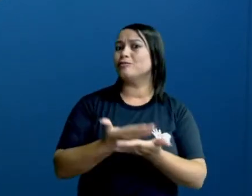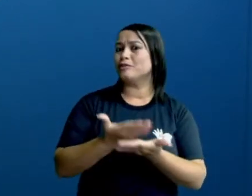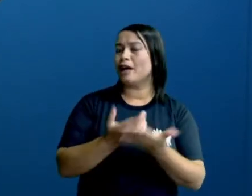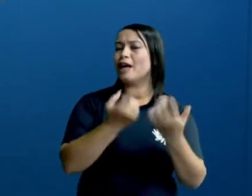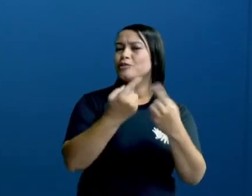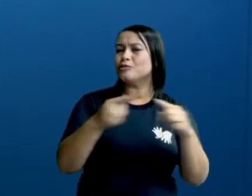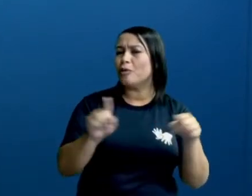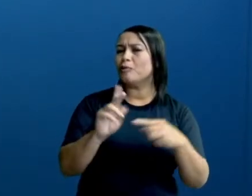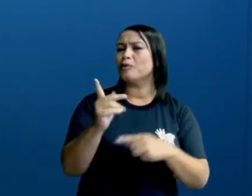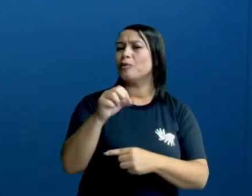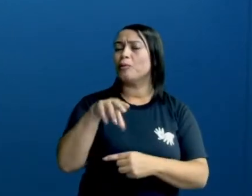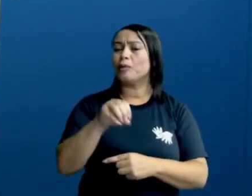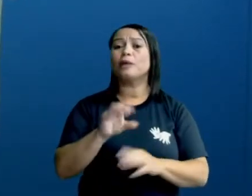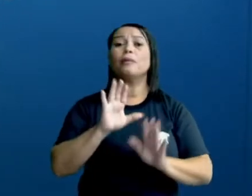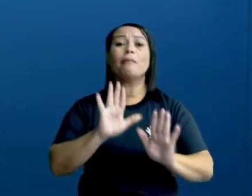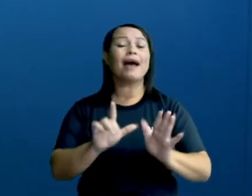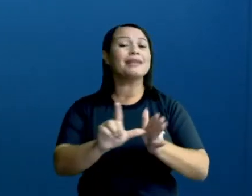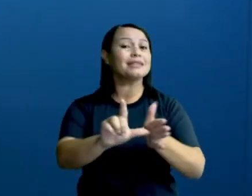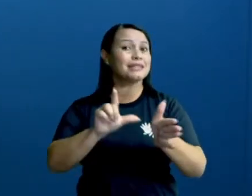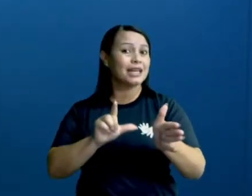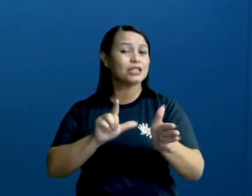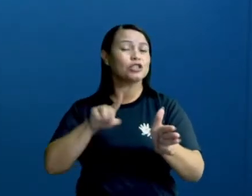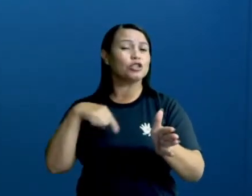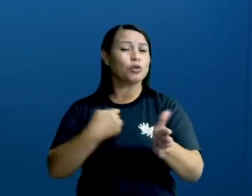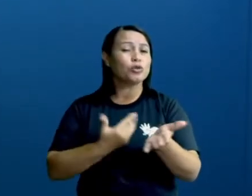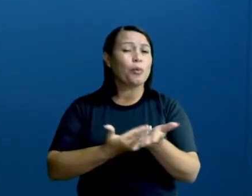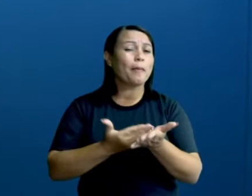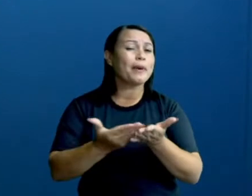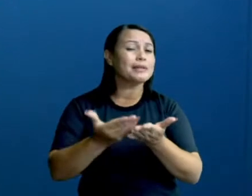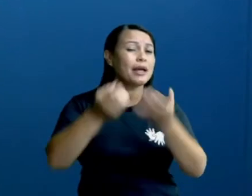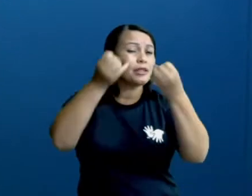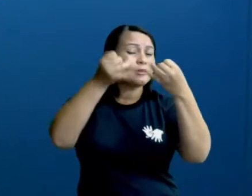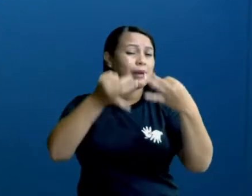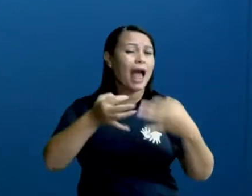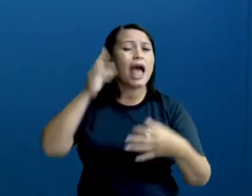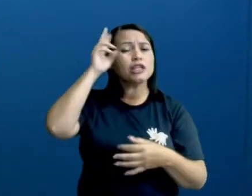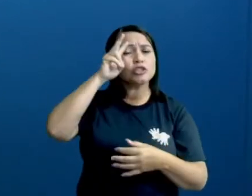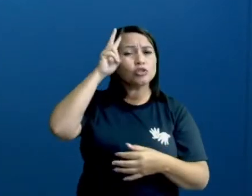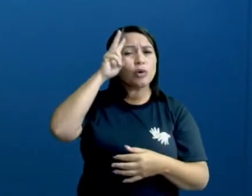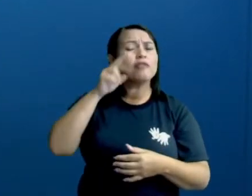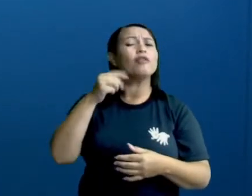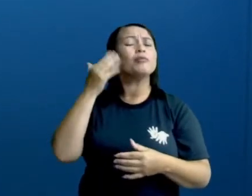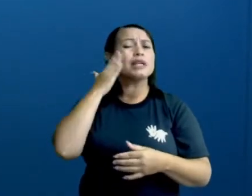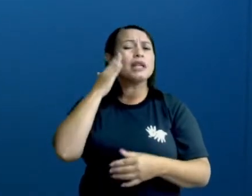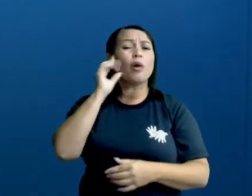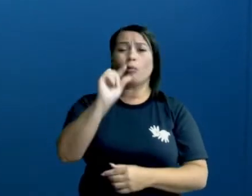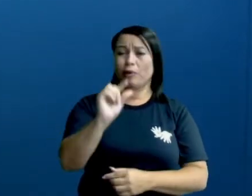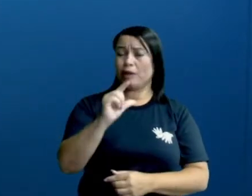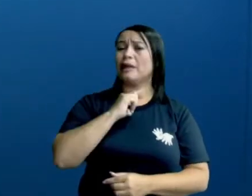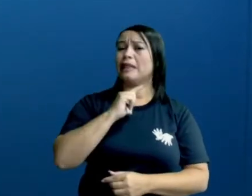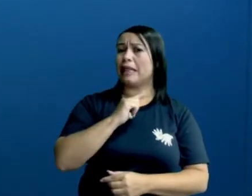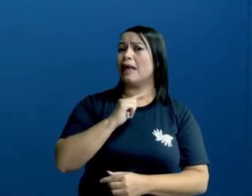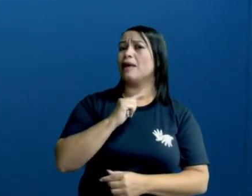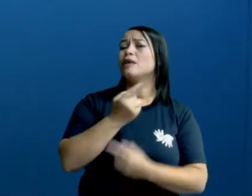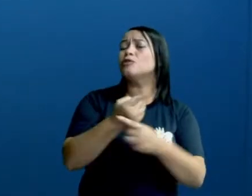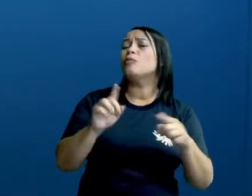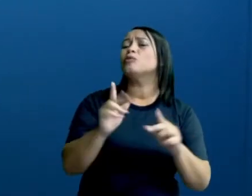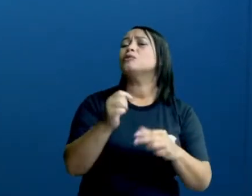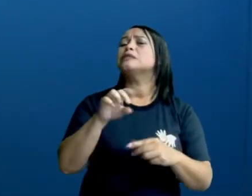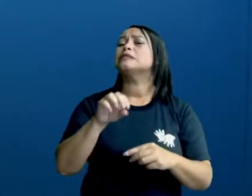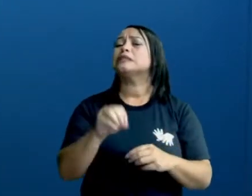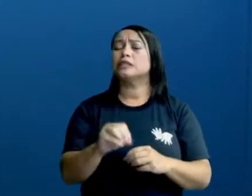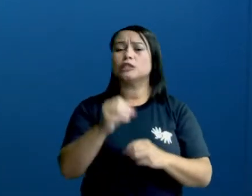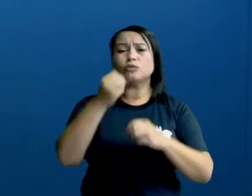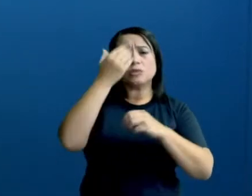sobre o hino. Sendo que antes da gente entrar nesta história, vamos entender um pouquinho por que existem os hinos. A gente sabe que existe o hino nacional, o